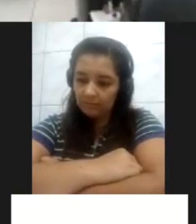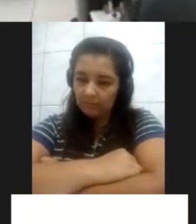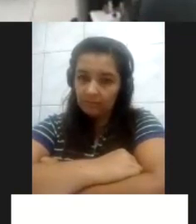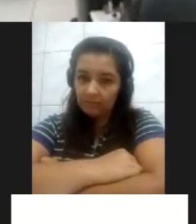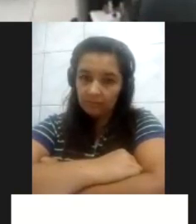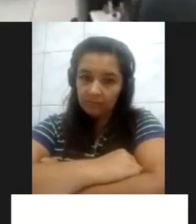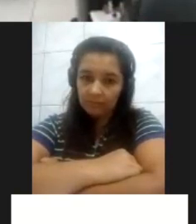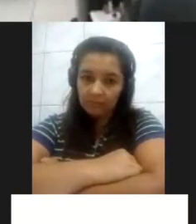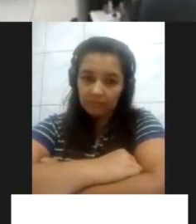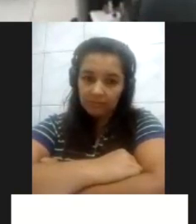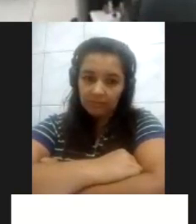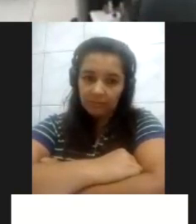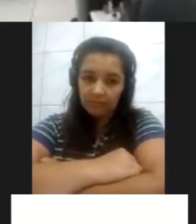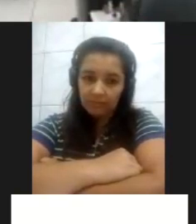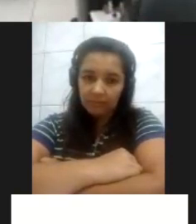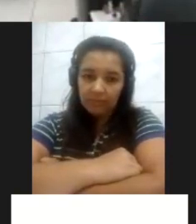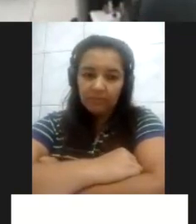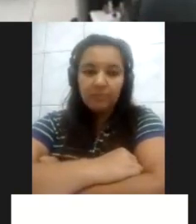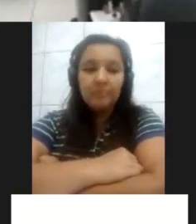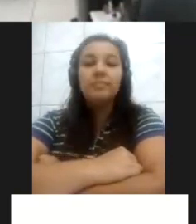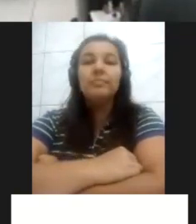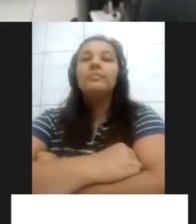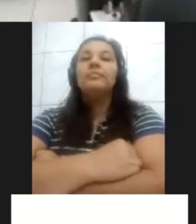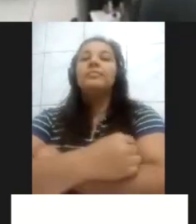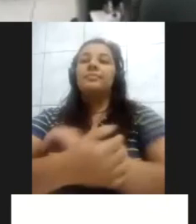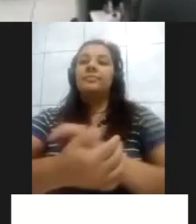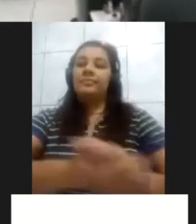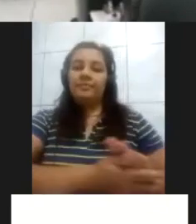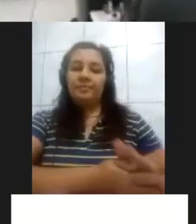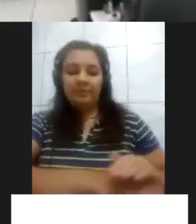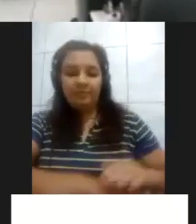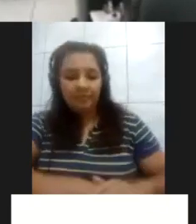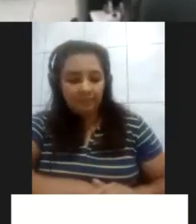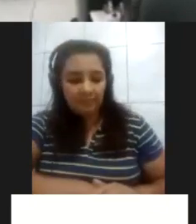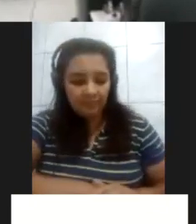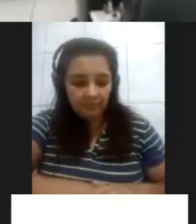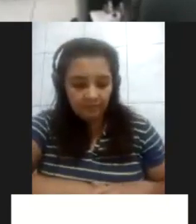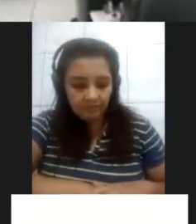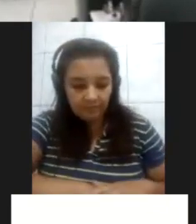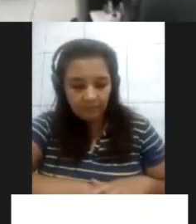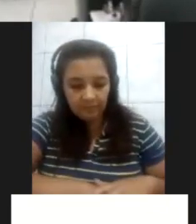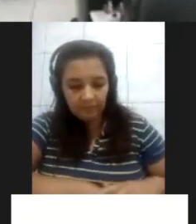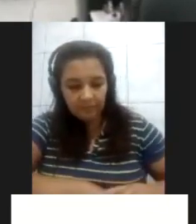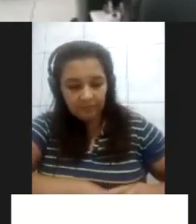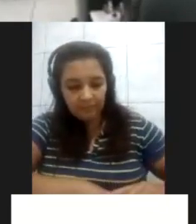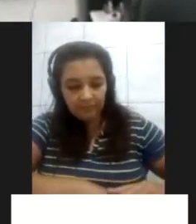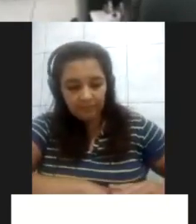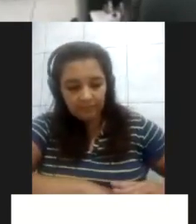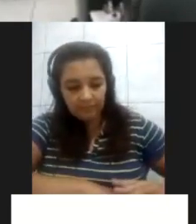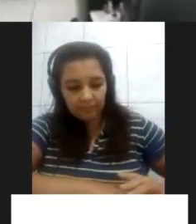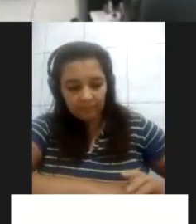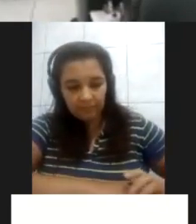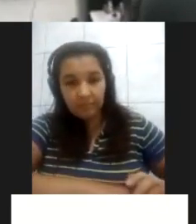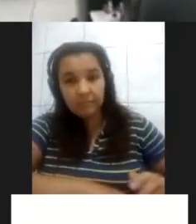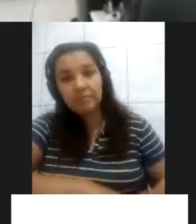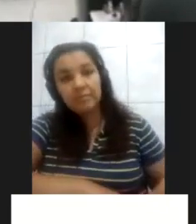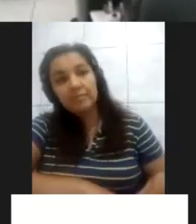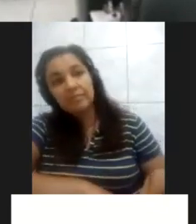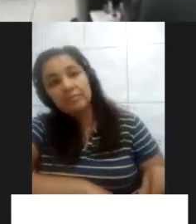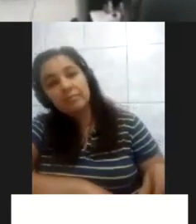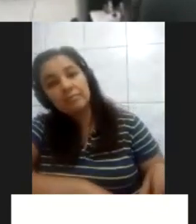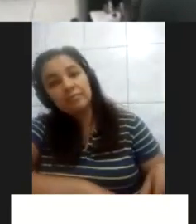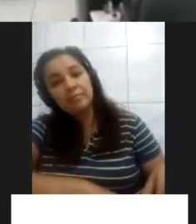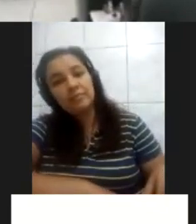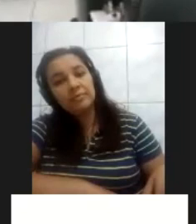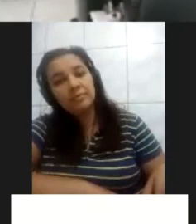sair, mas estarei no próximo, seja bem-vinda. Camila, adorei, que é o próximo. Camila, se ela não